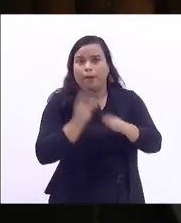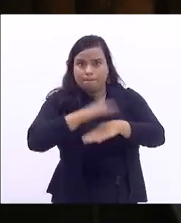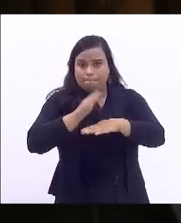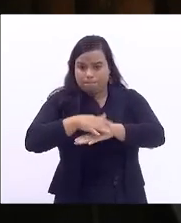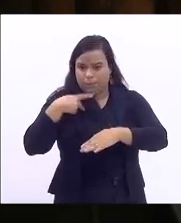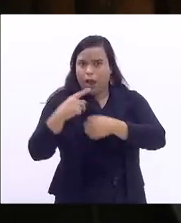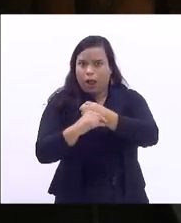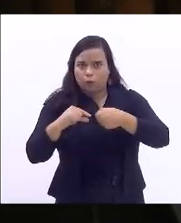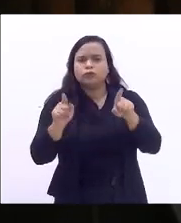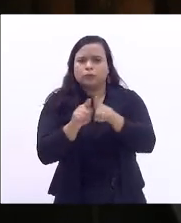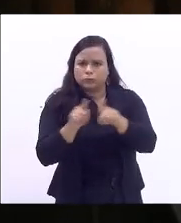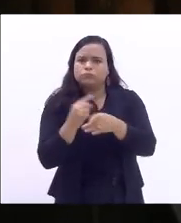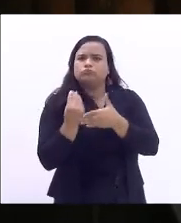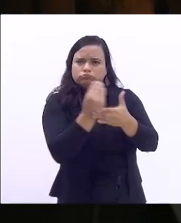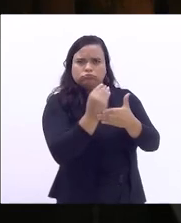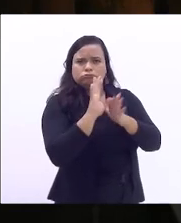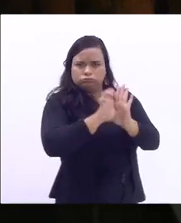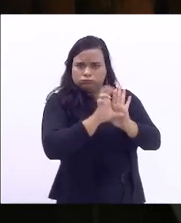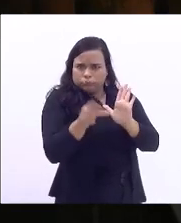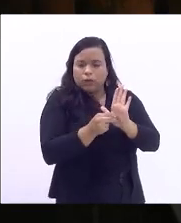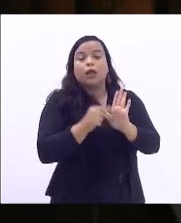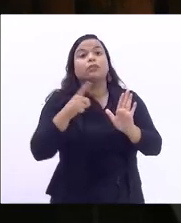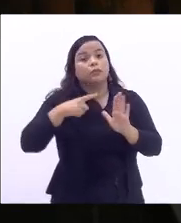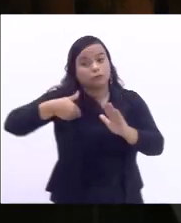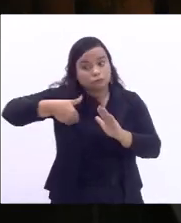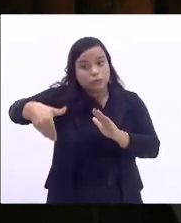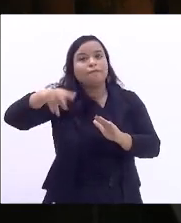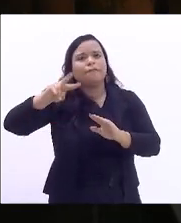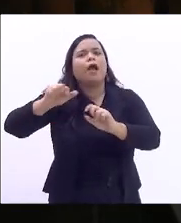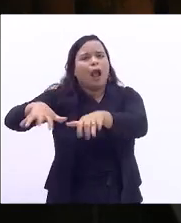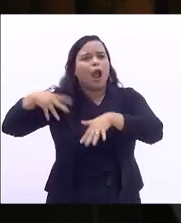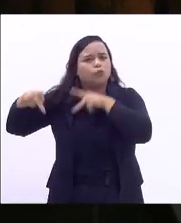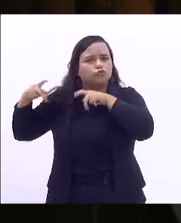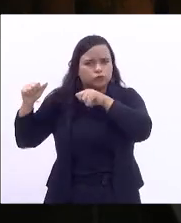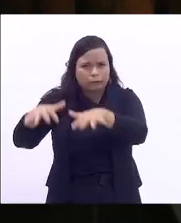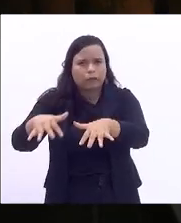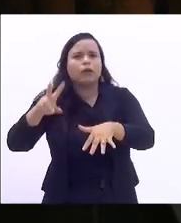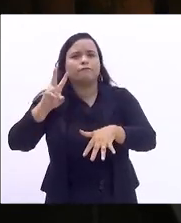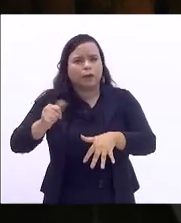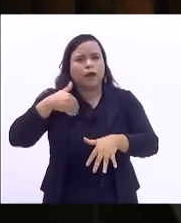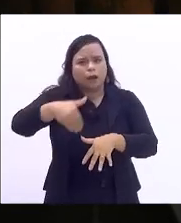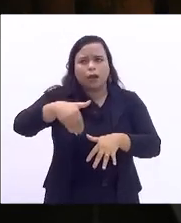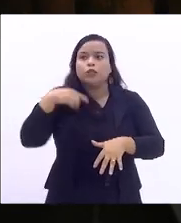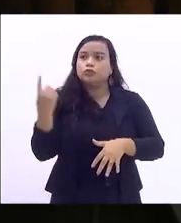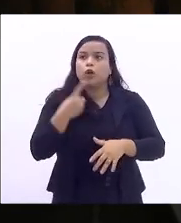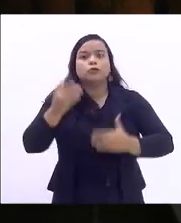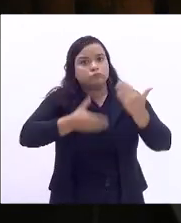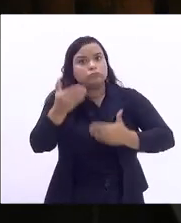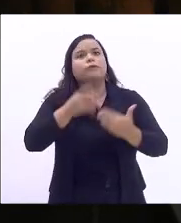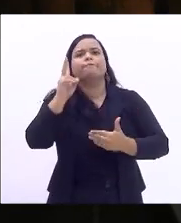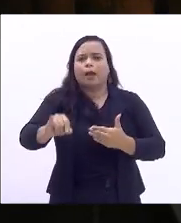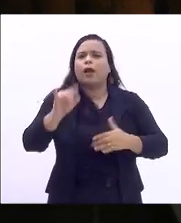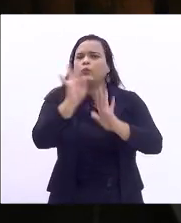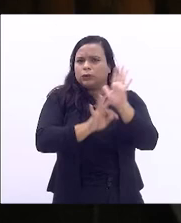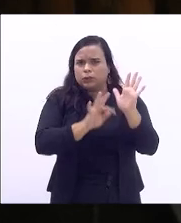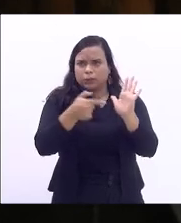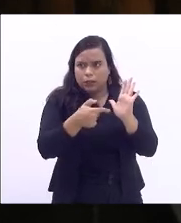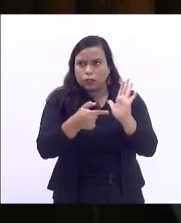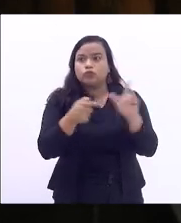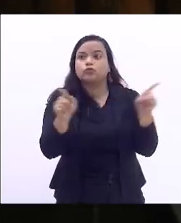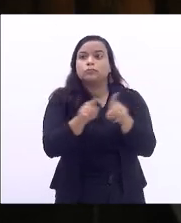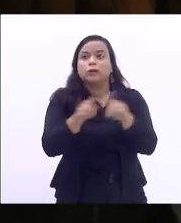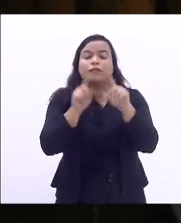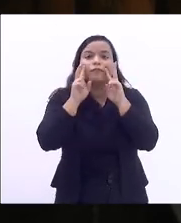de emendas de minha autoria será objeto de uma audiência pública pertinente certamente vamos evoluir no texto e